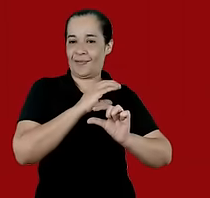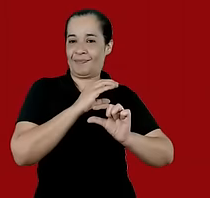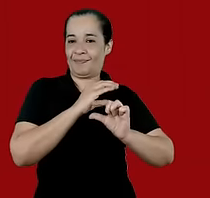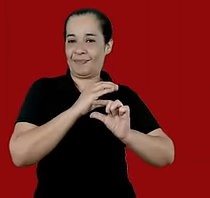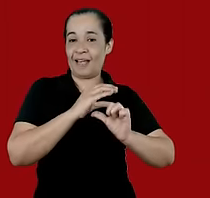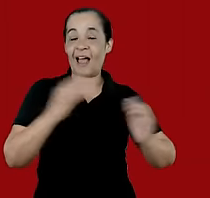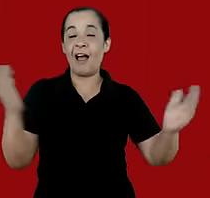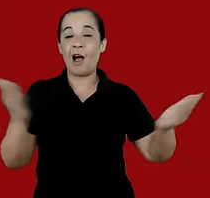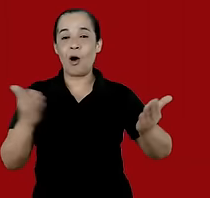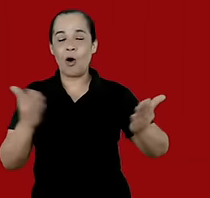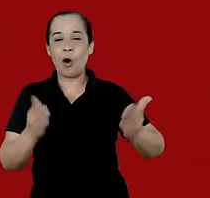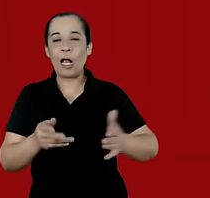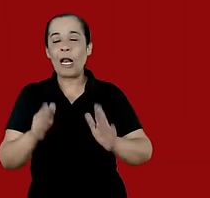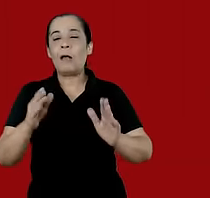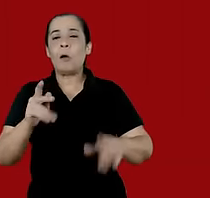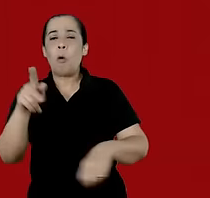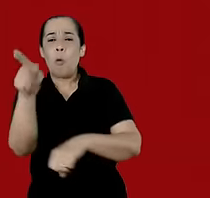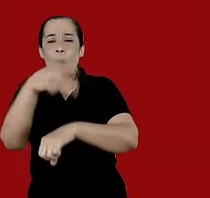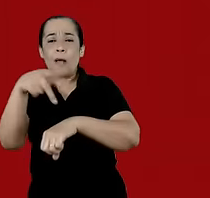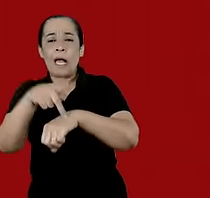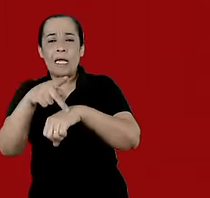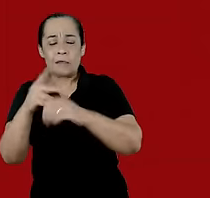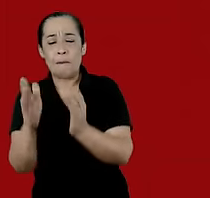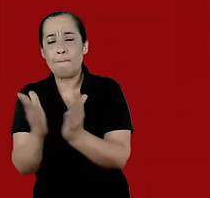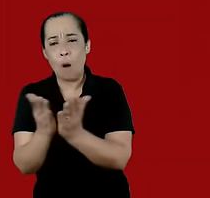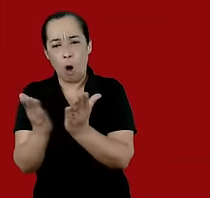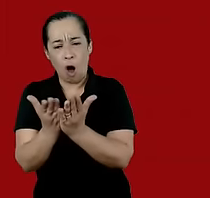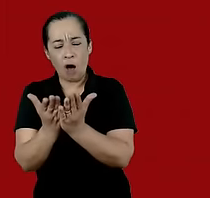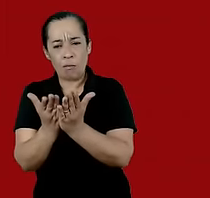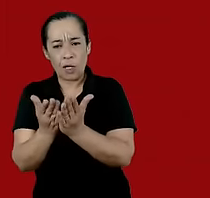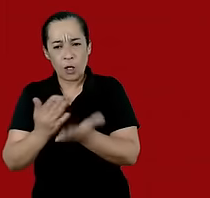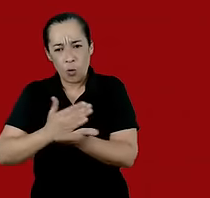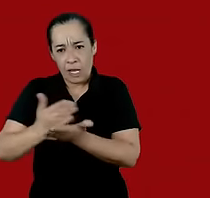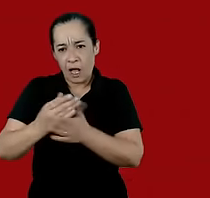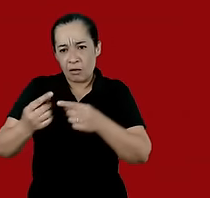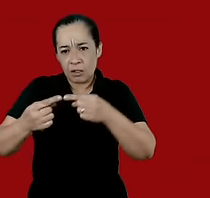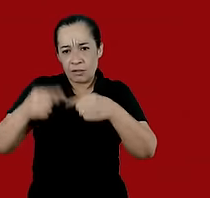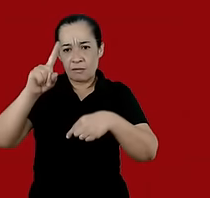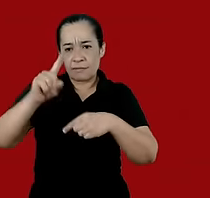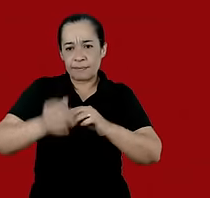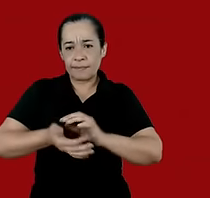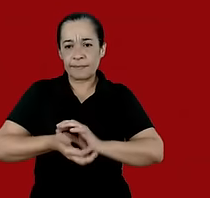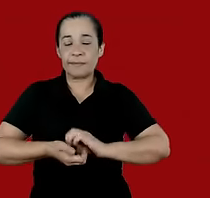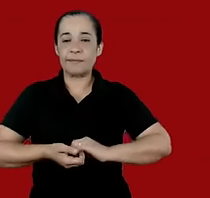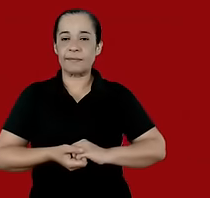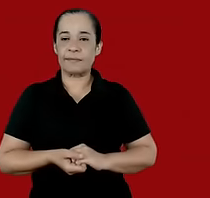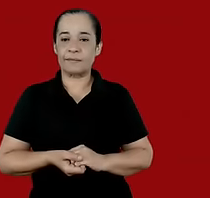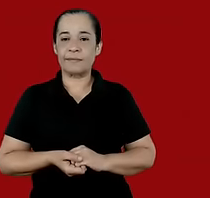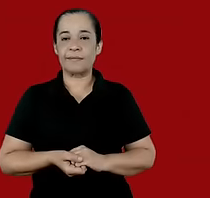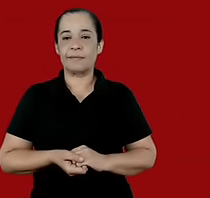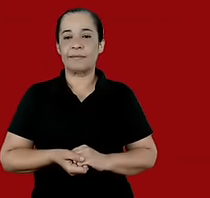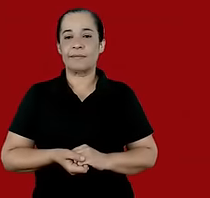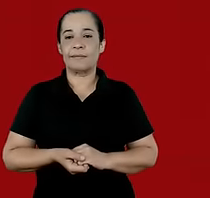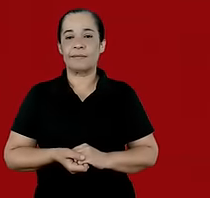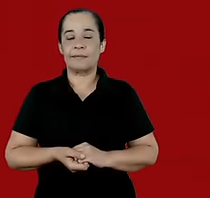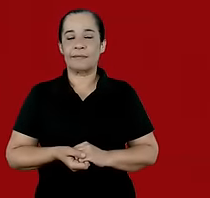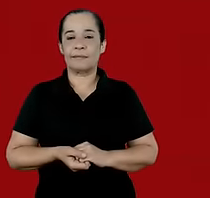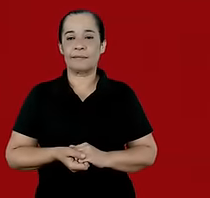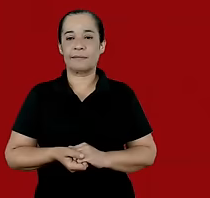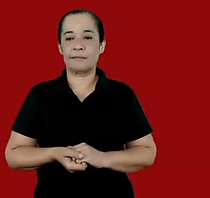dos países emergentes eh afastar um pouquinho tá M Opa acho que agora